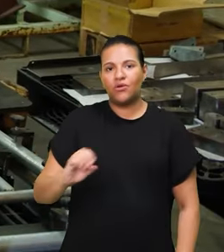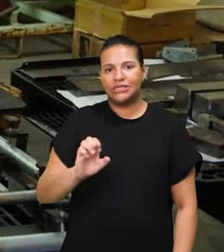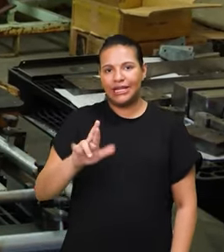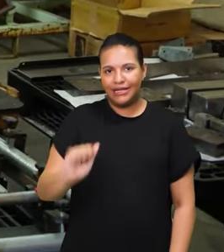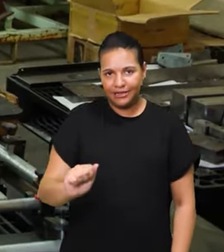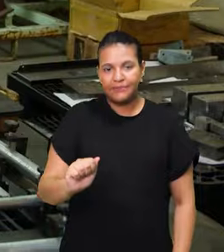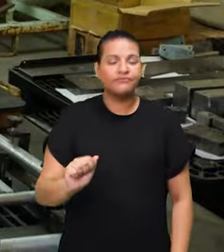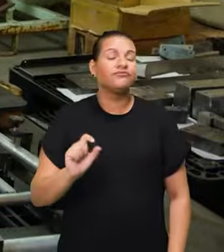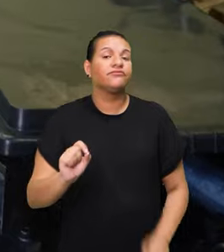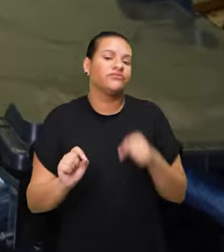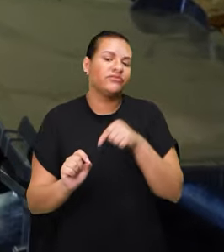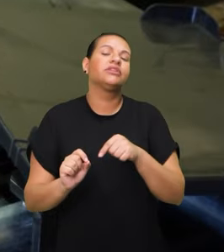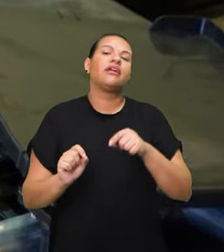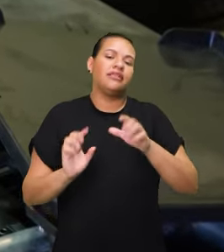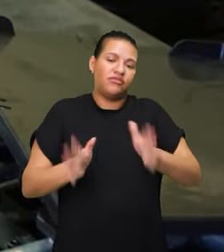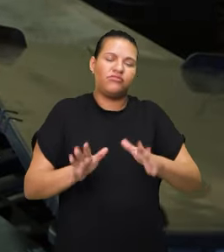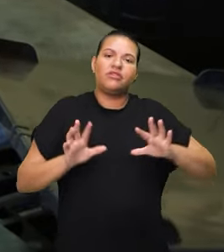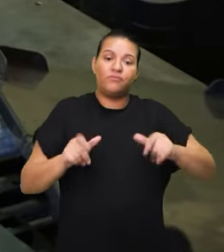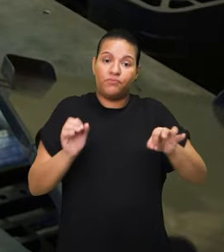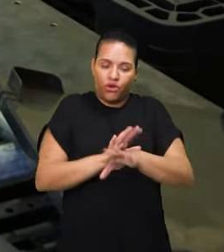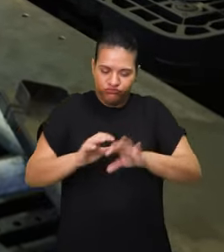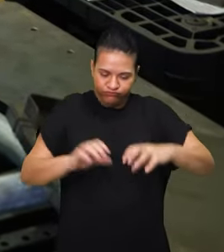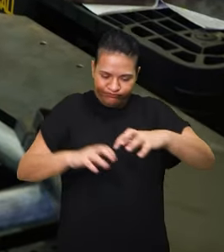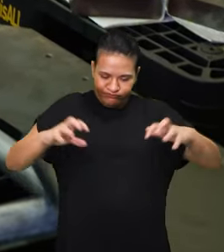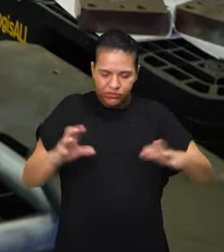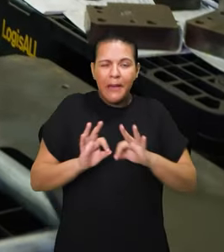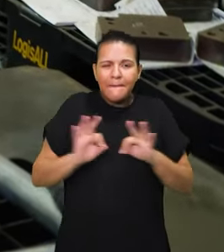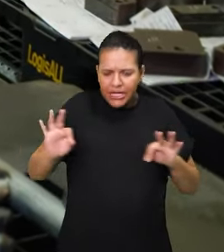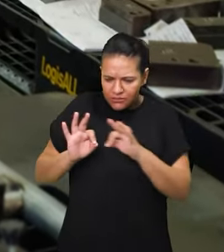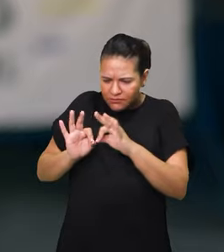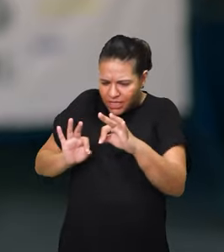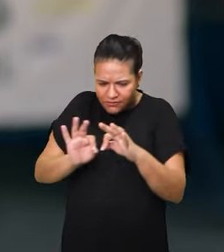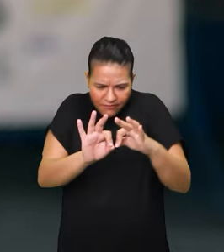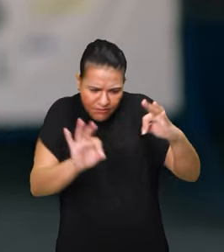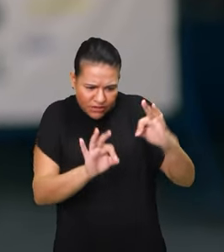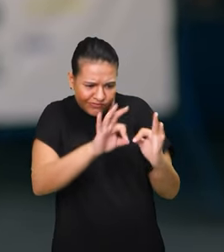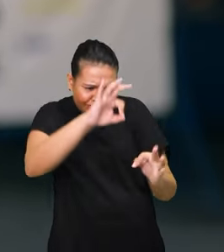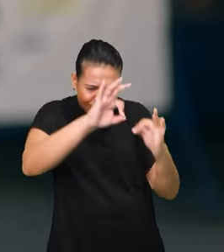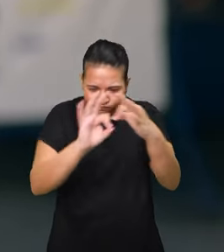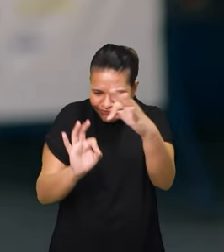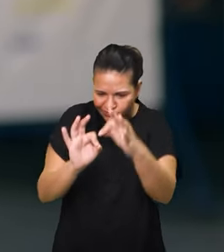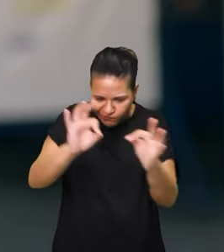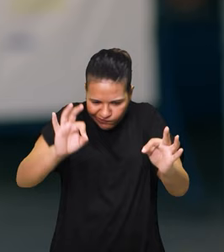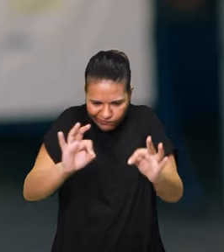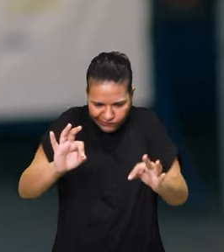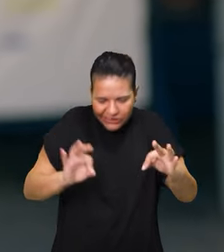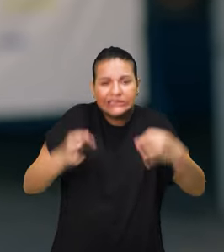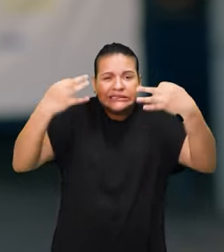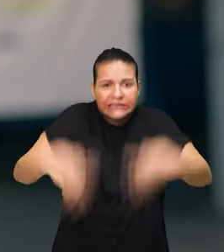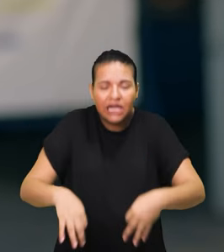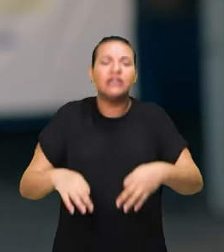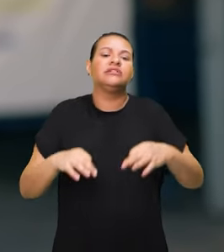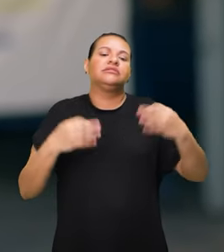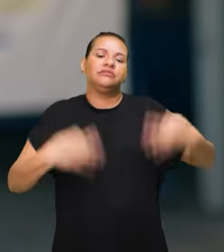carroçaria será medida no tridimensional Onde faremos a medição de todos os pickups para ter a